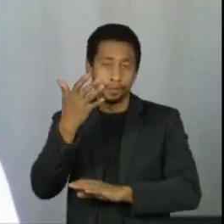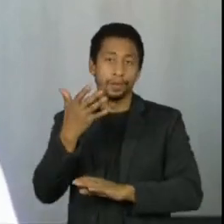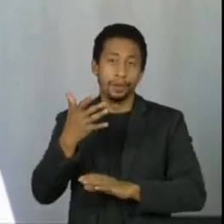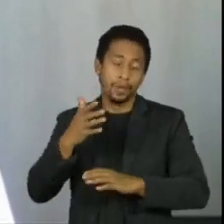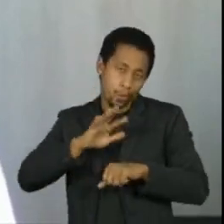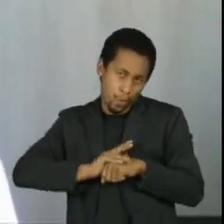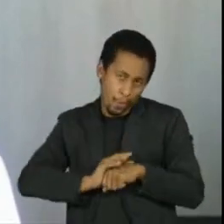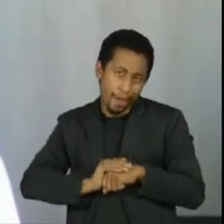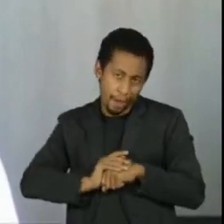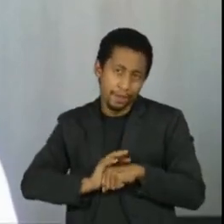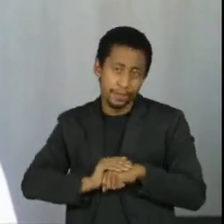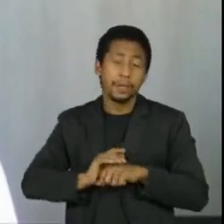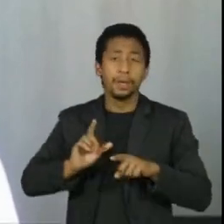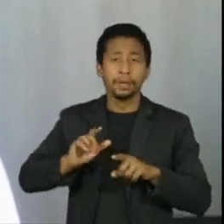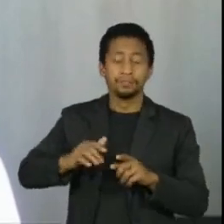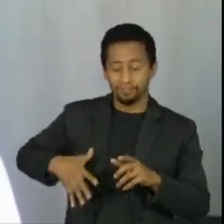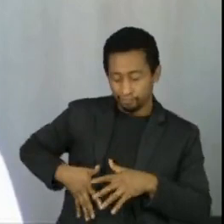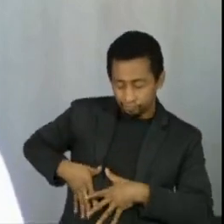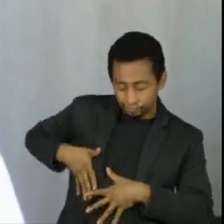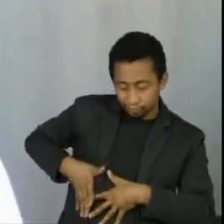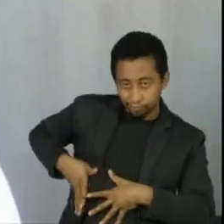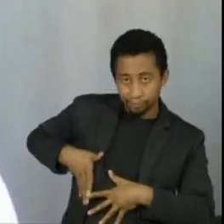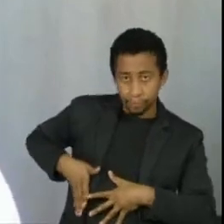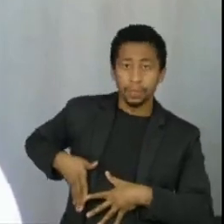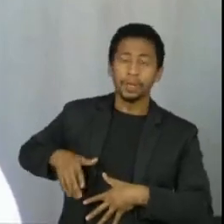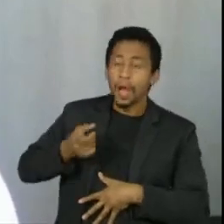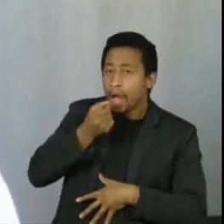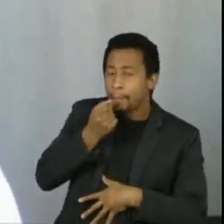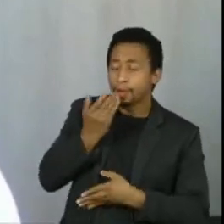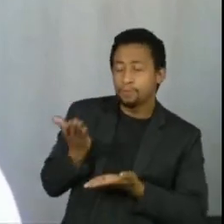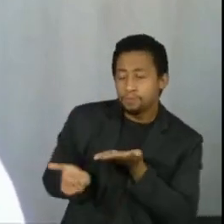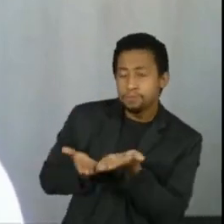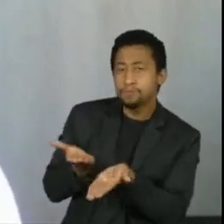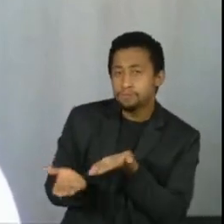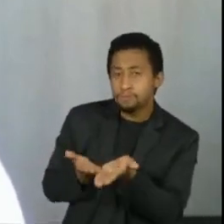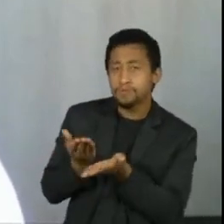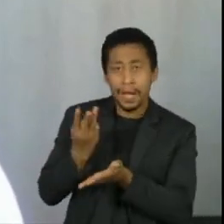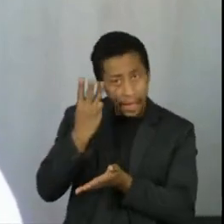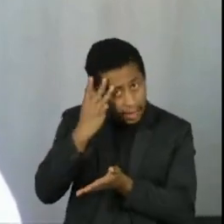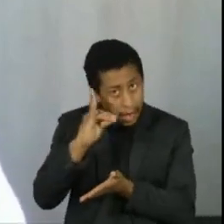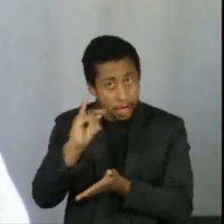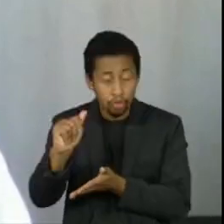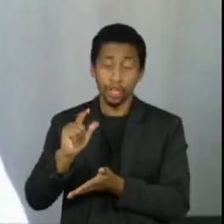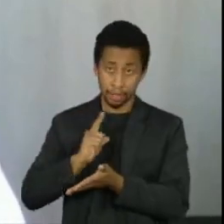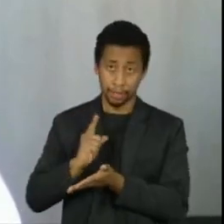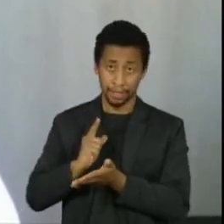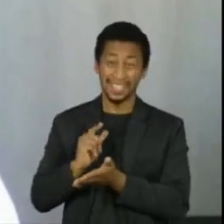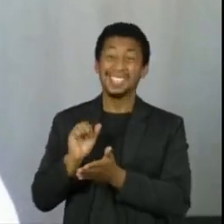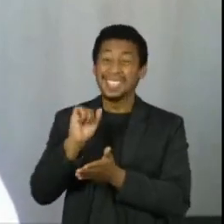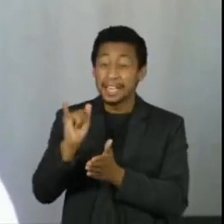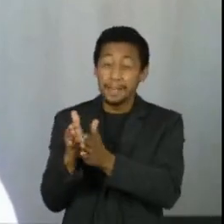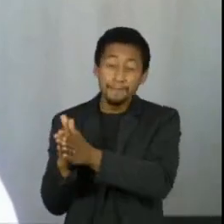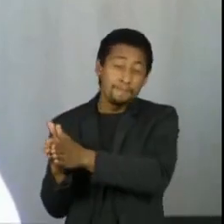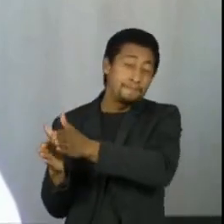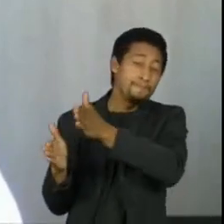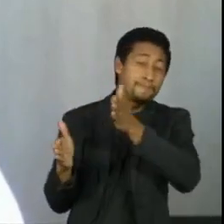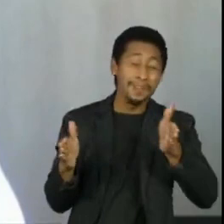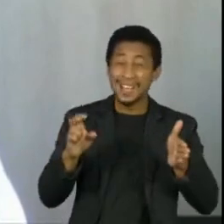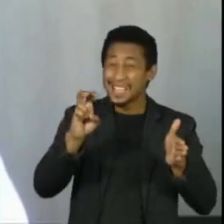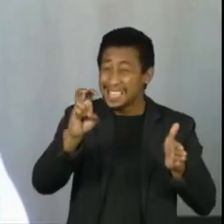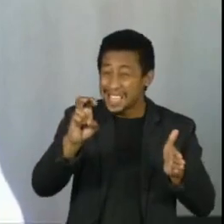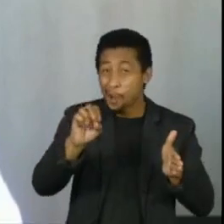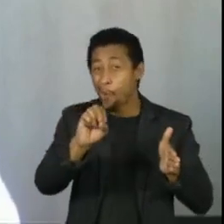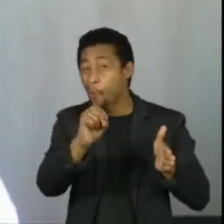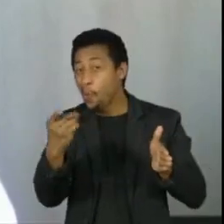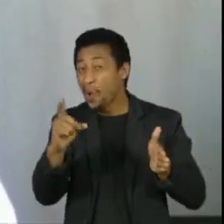única ou tratamentos de 3 dias. Se você usar por 5, 7 ou 10, maior a probabilidade